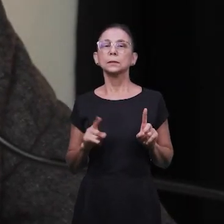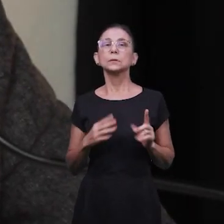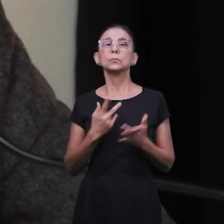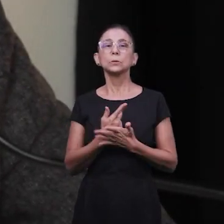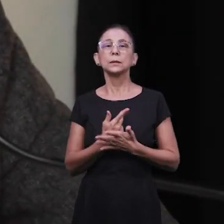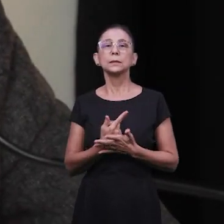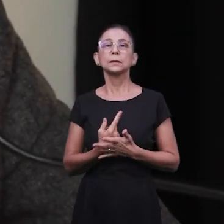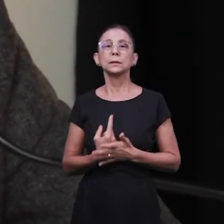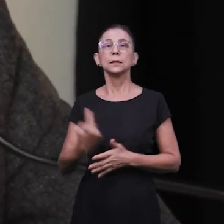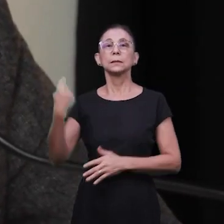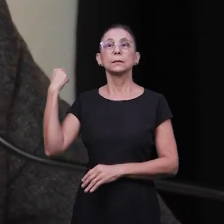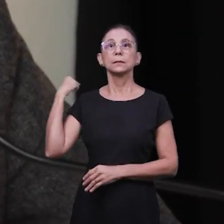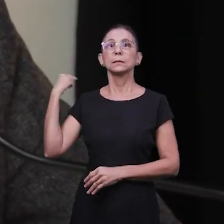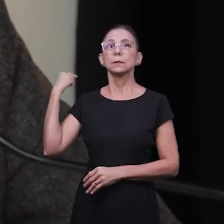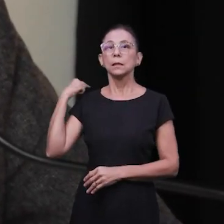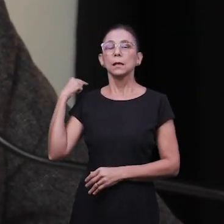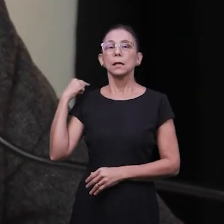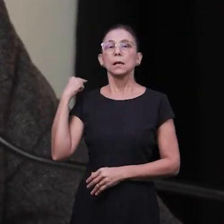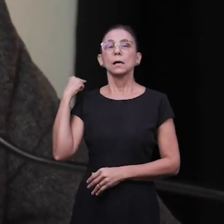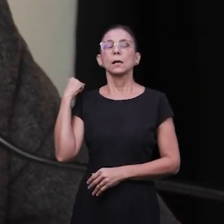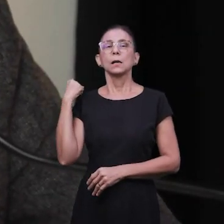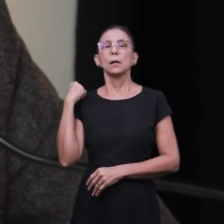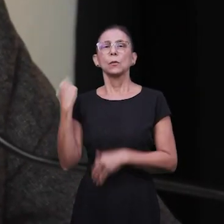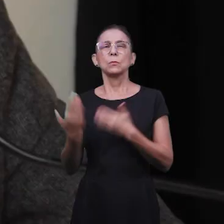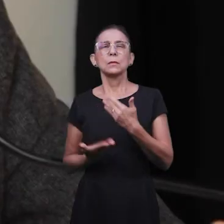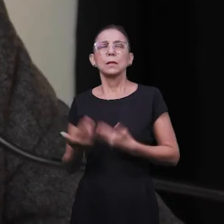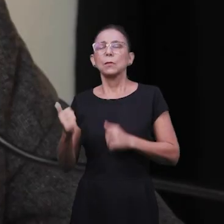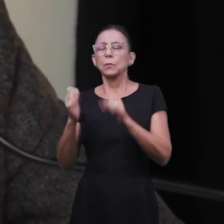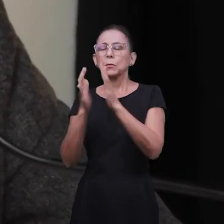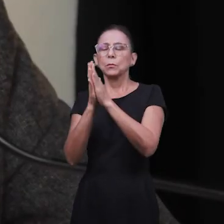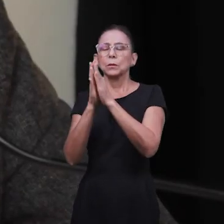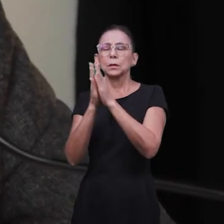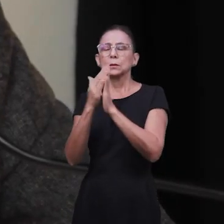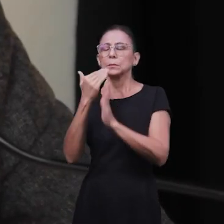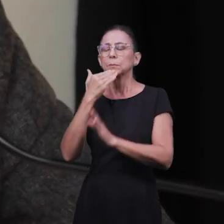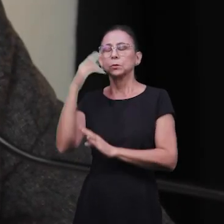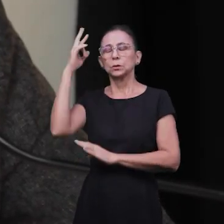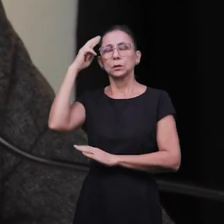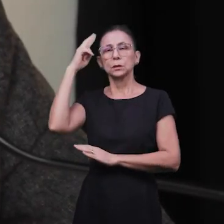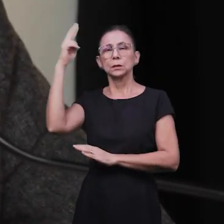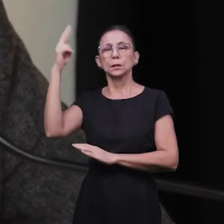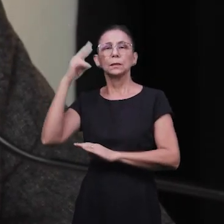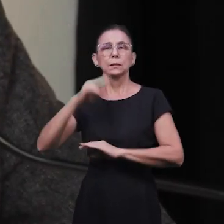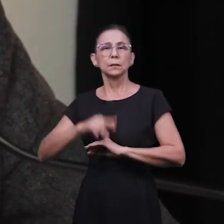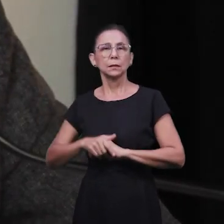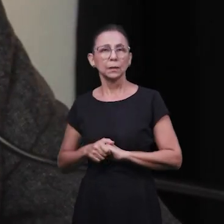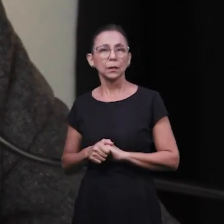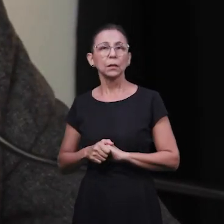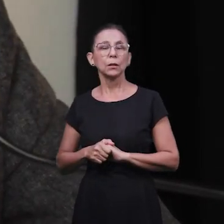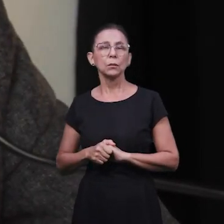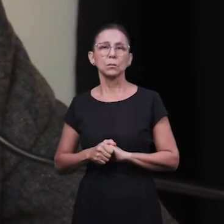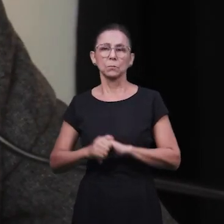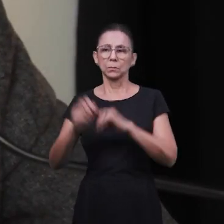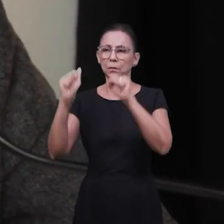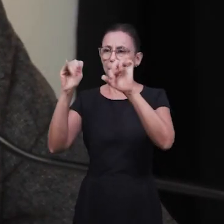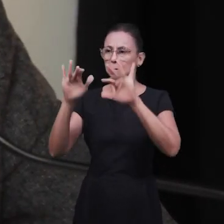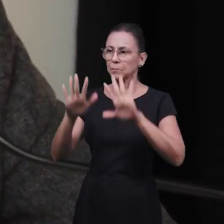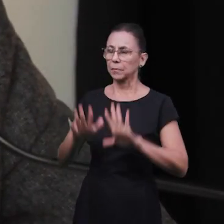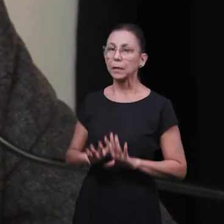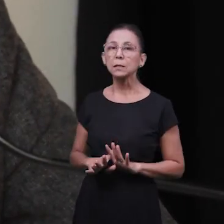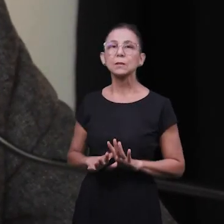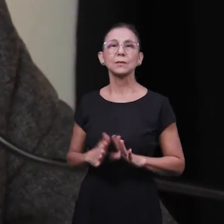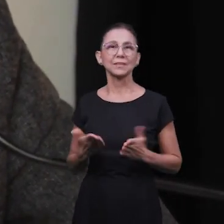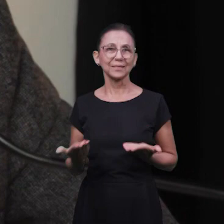orando, ali buscando de Deus todos os recursos. E a palavra fala que o Senhor operava ali,